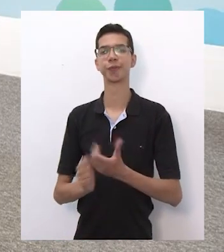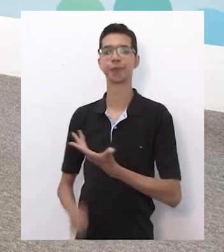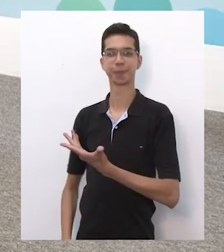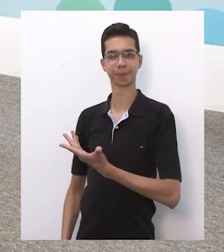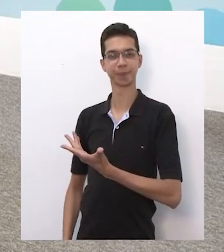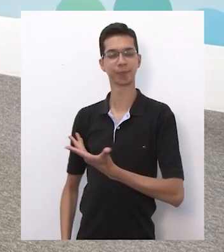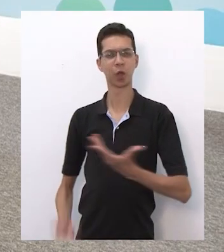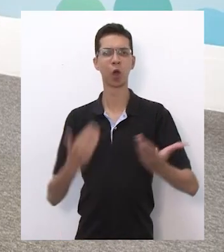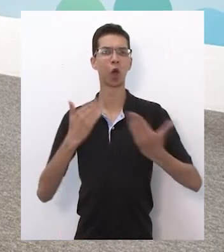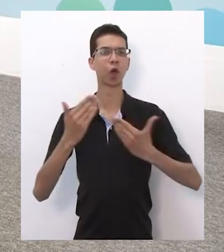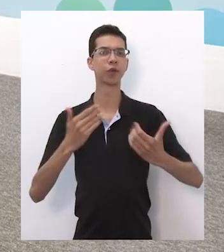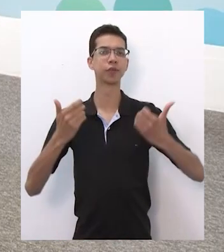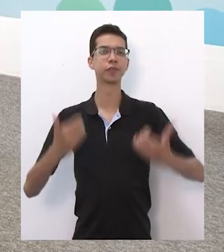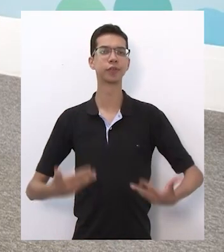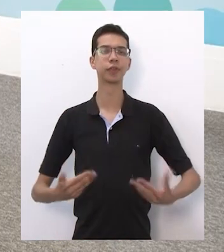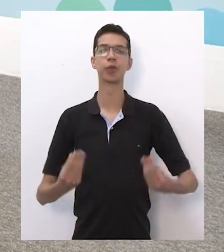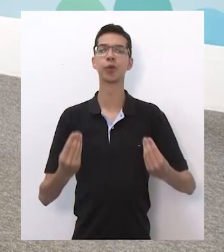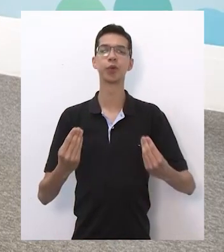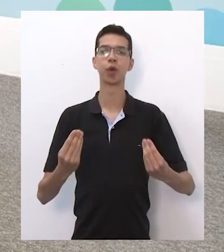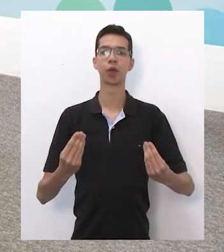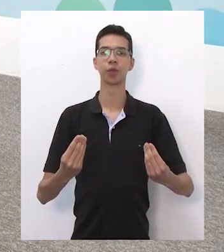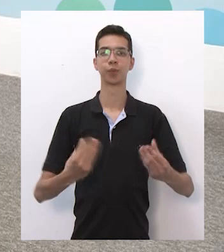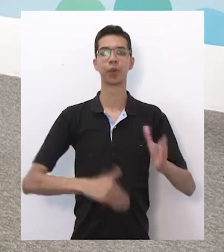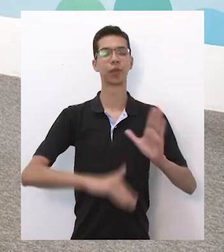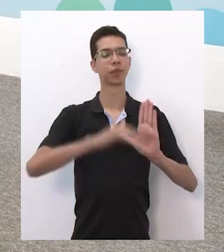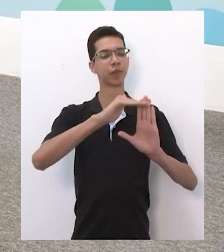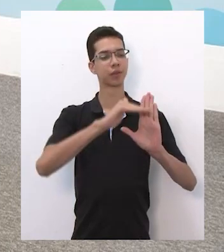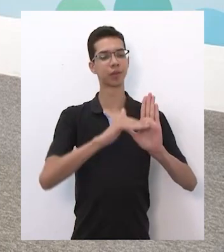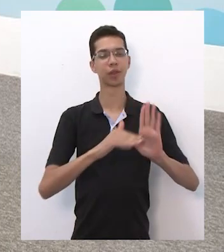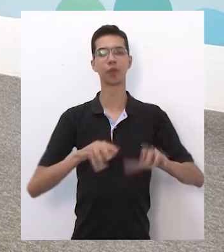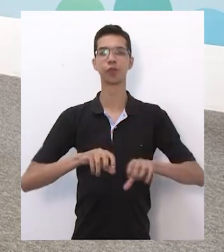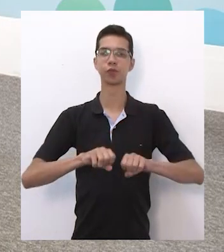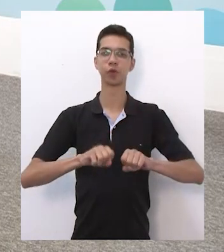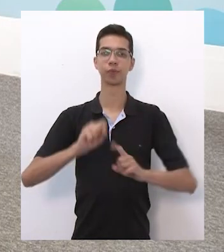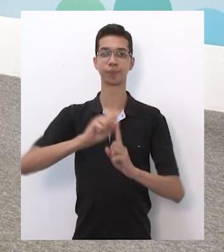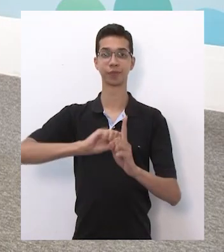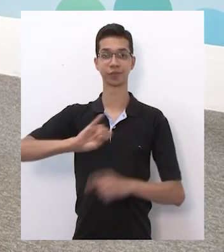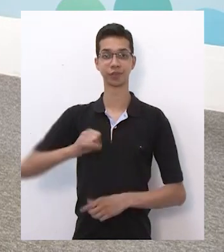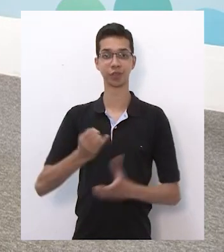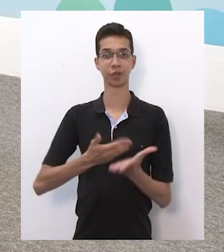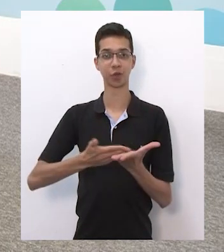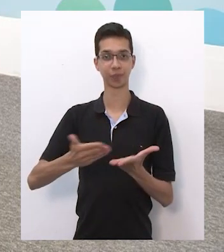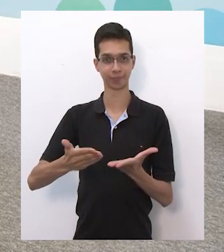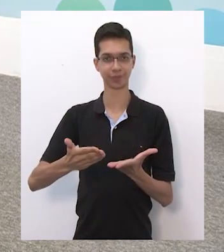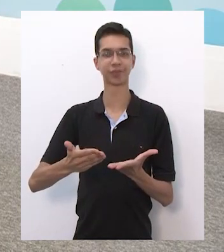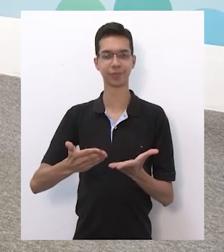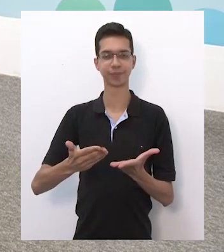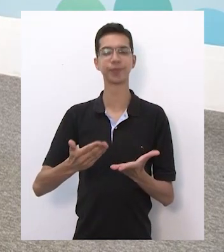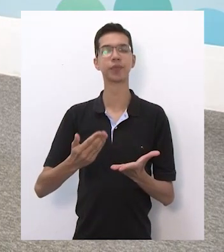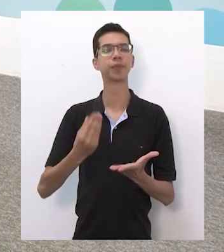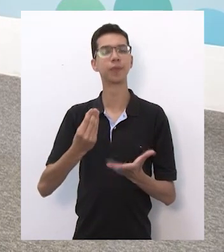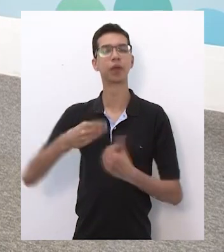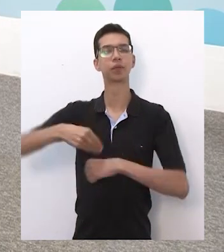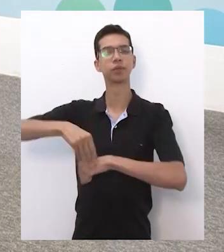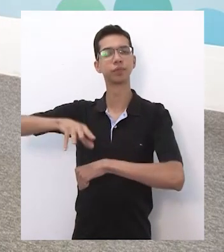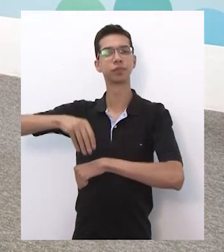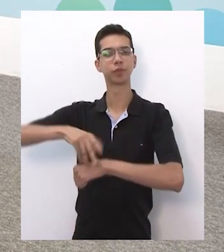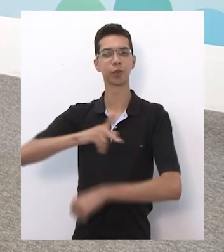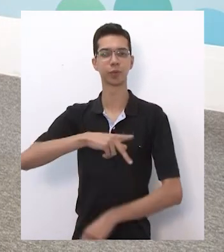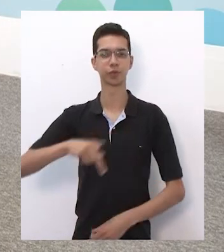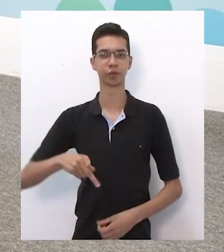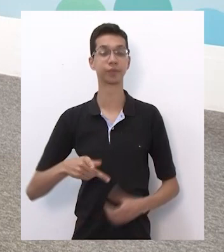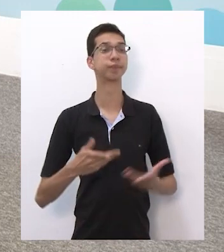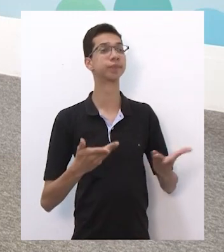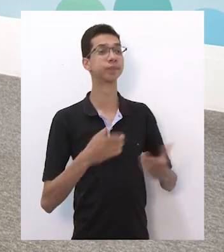pouquinho sobre como foi as trilhas formativas no mês de janeiro, que foram destinadas a professores. E aí, Alexandre,